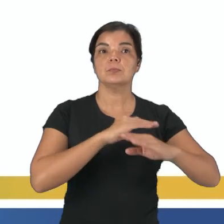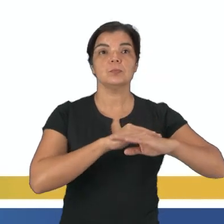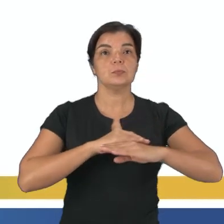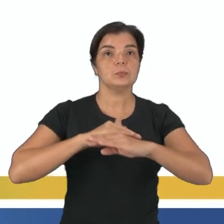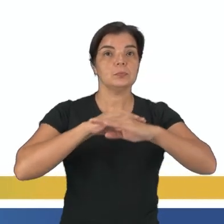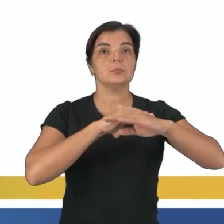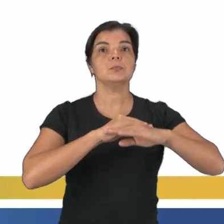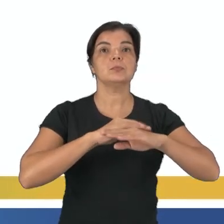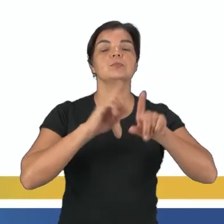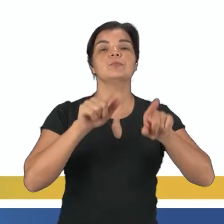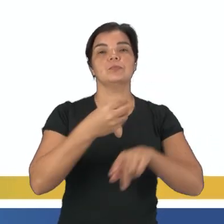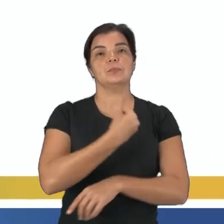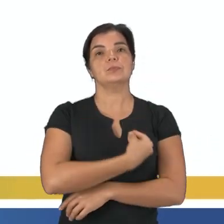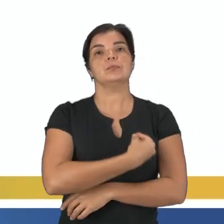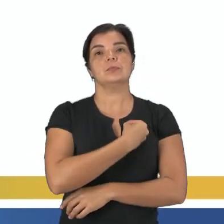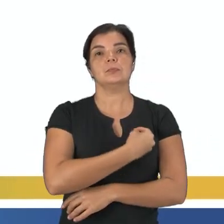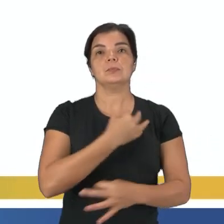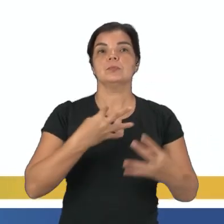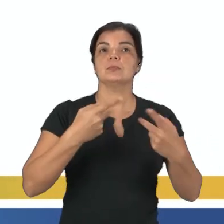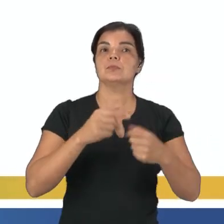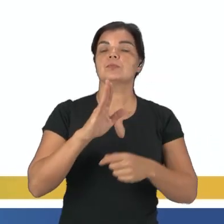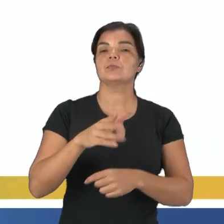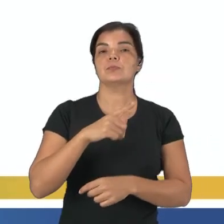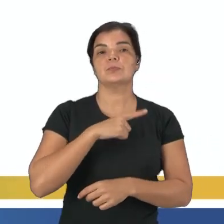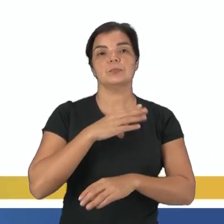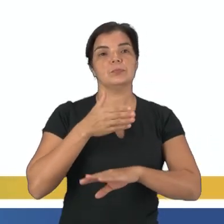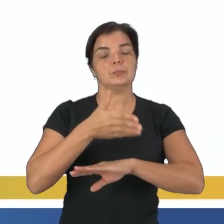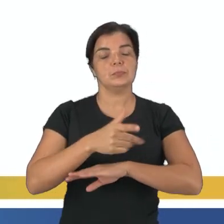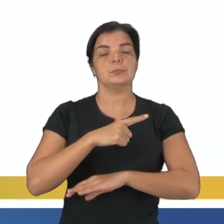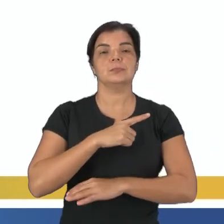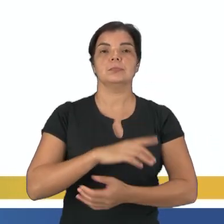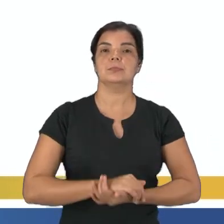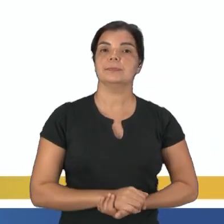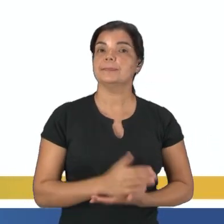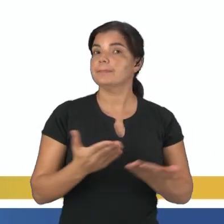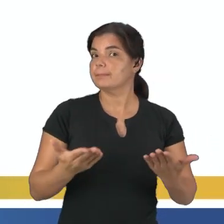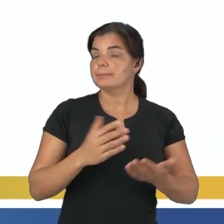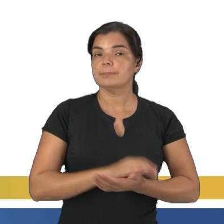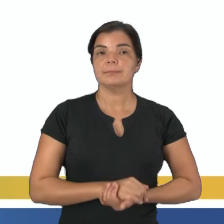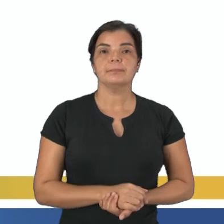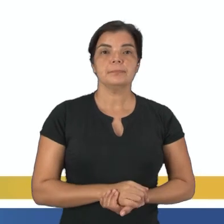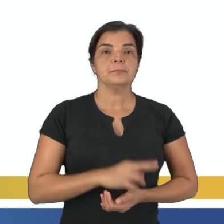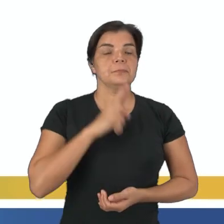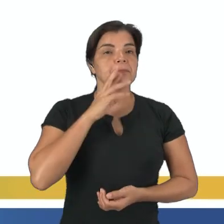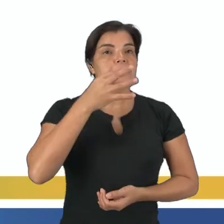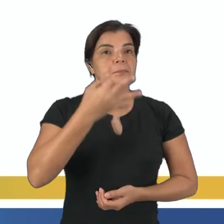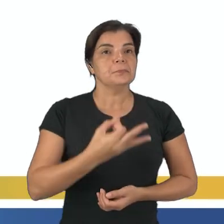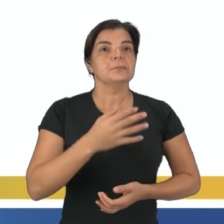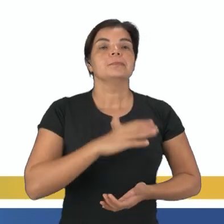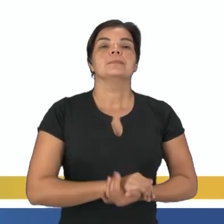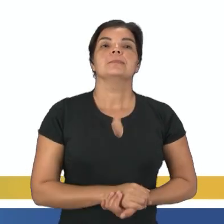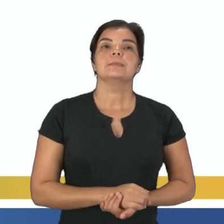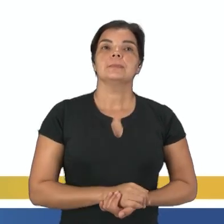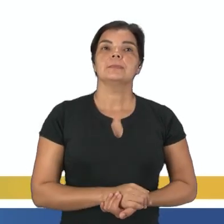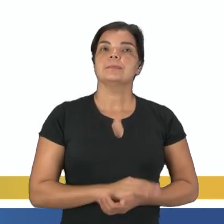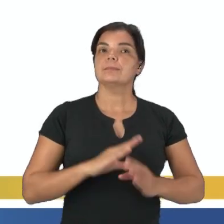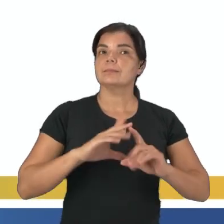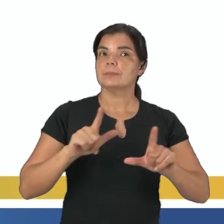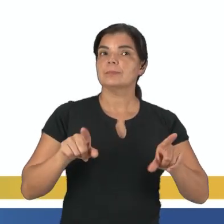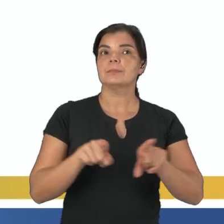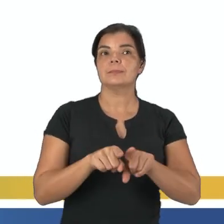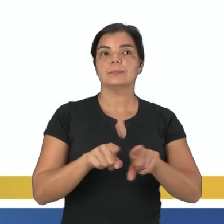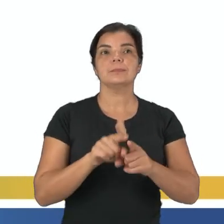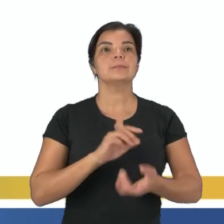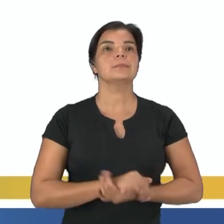D, igualdade e equidade já são uma realidade, todos já têm acesso. A alternativa correta, logicamente,